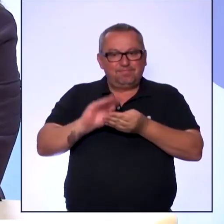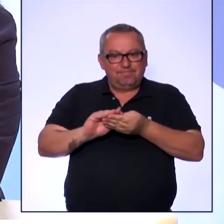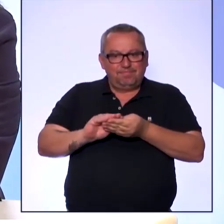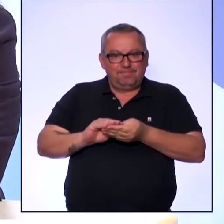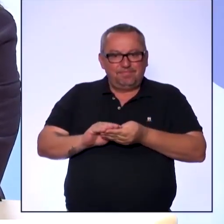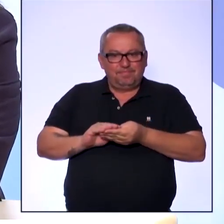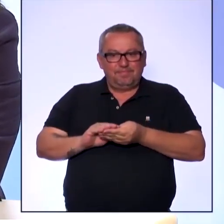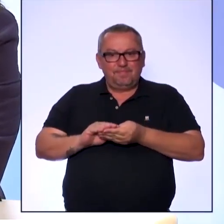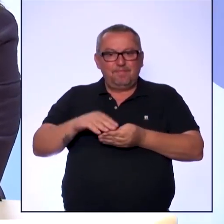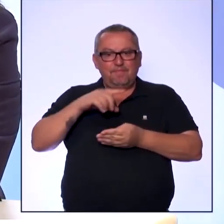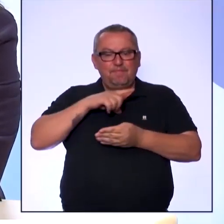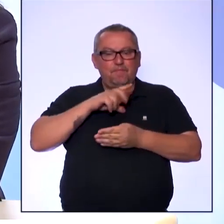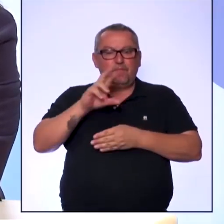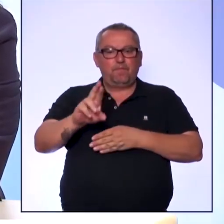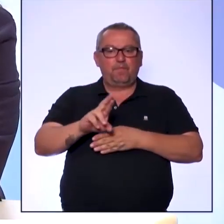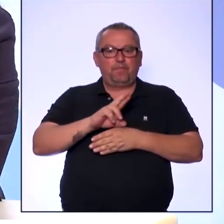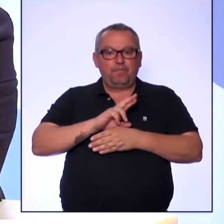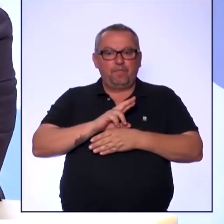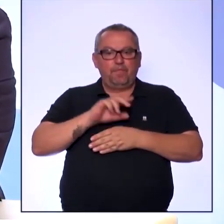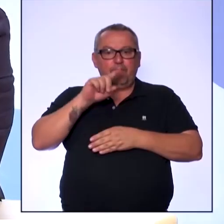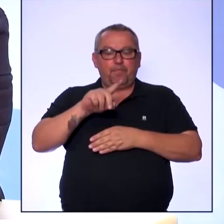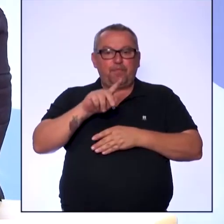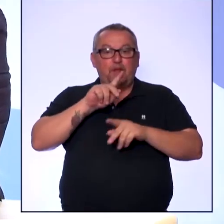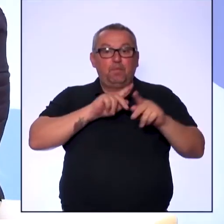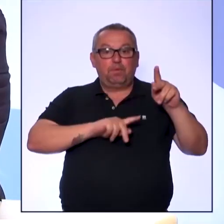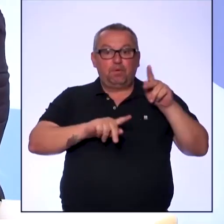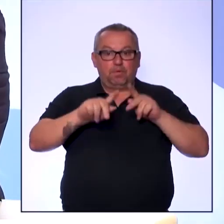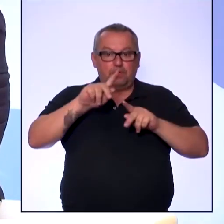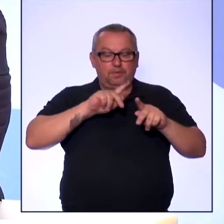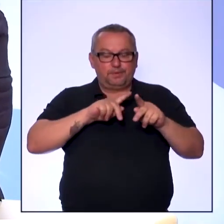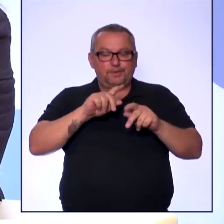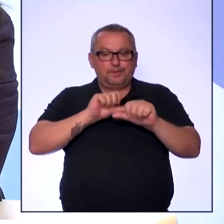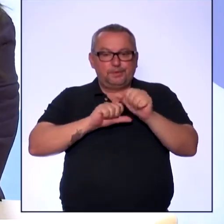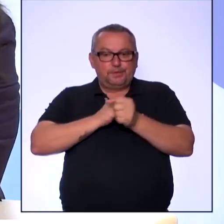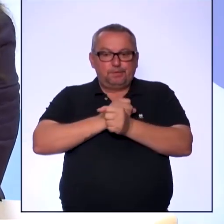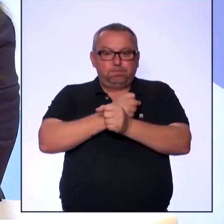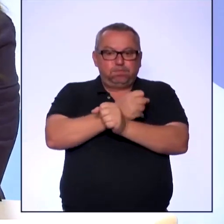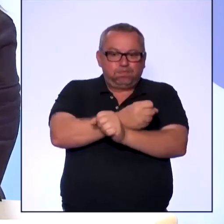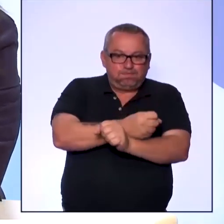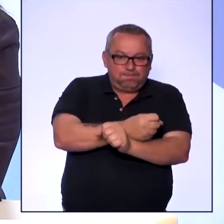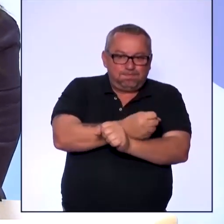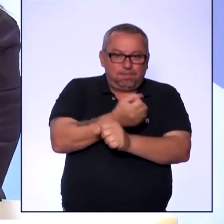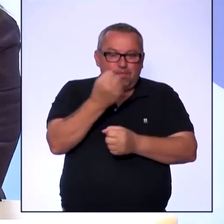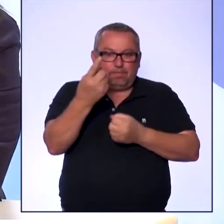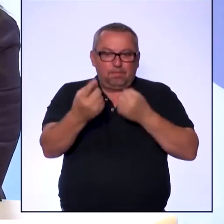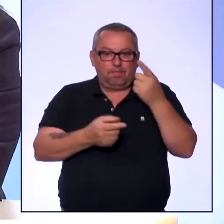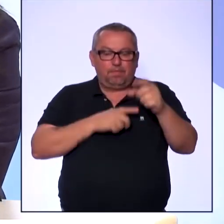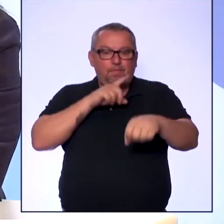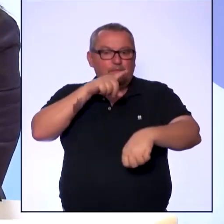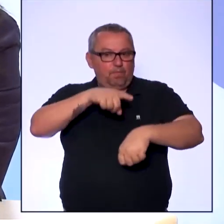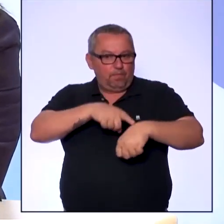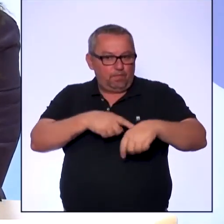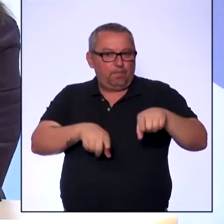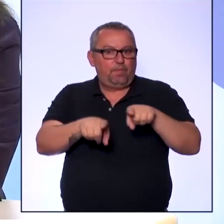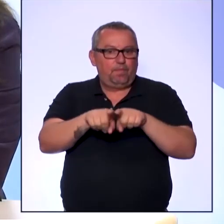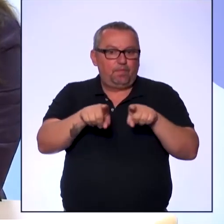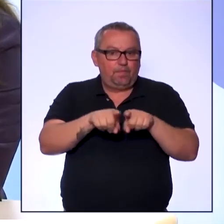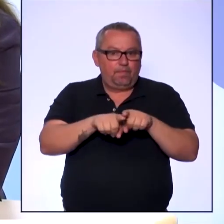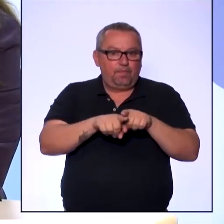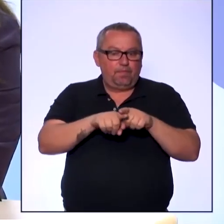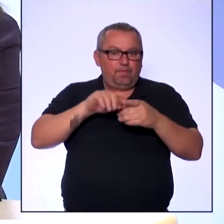muito significativas, né? Vou ler para vocês a participação do Dimitri, da Juliana, da Vitória, da Sara,